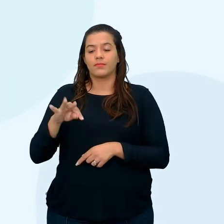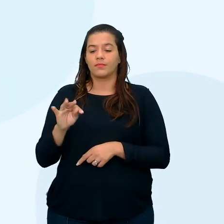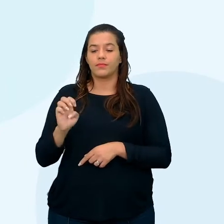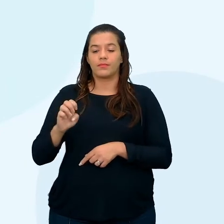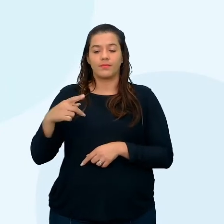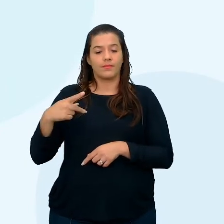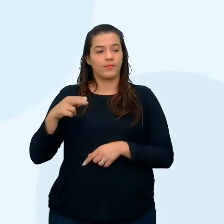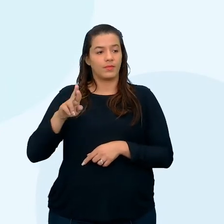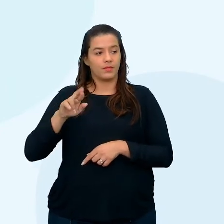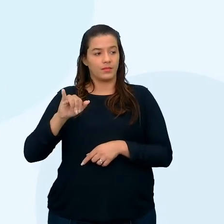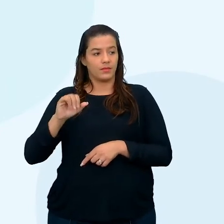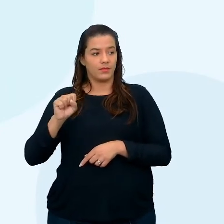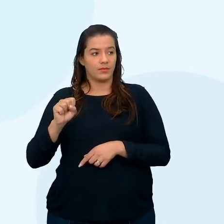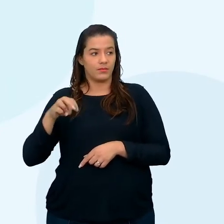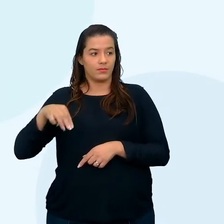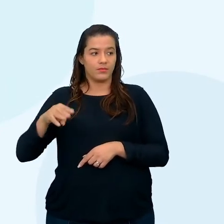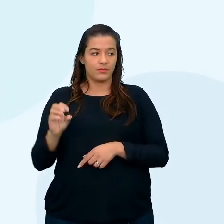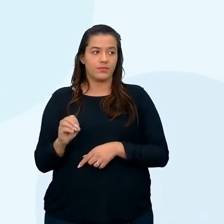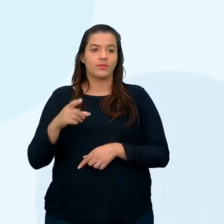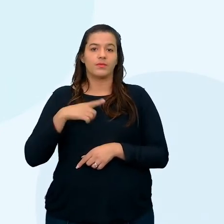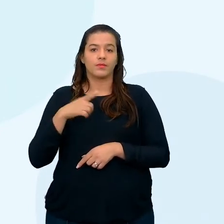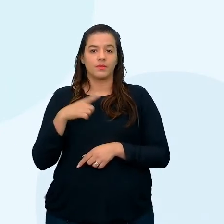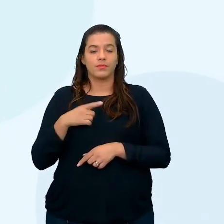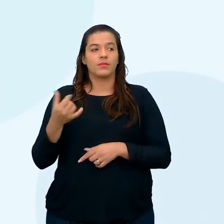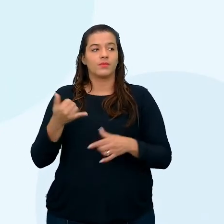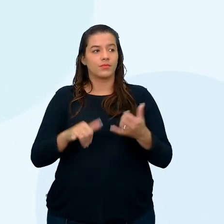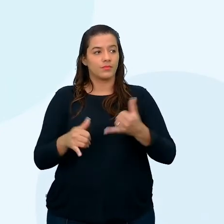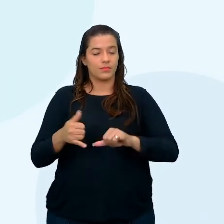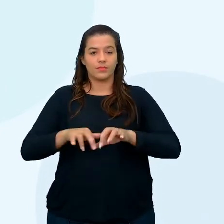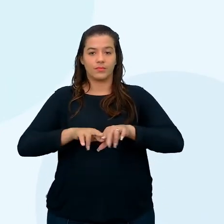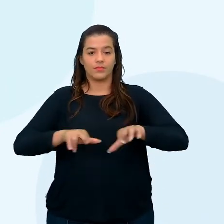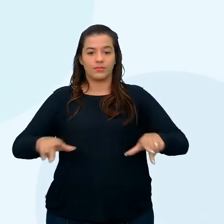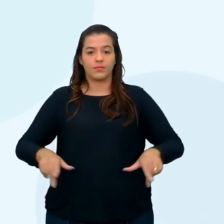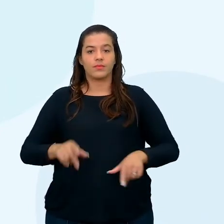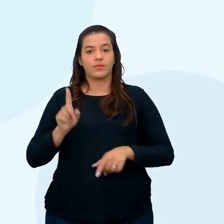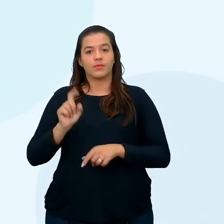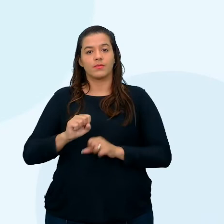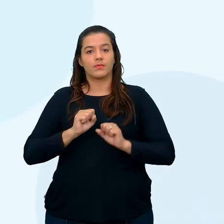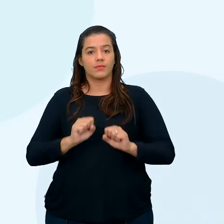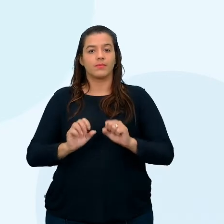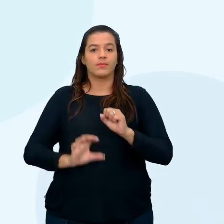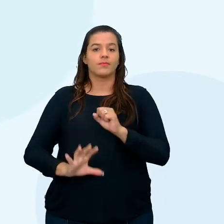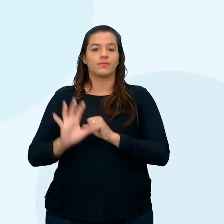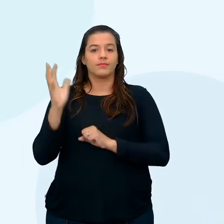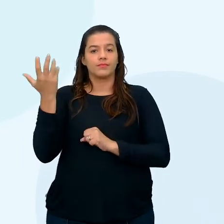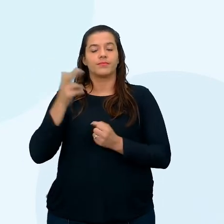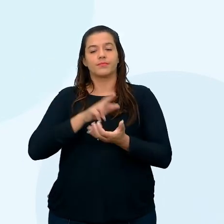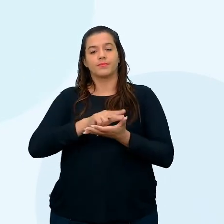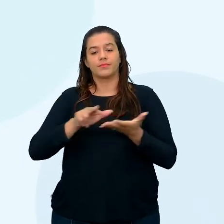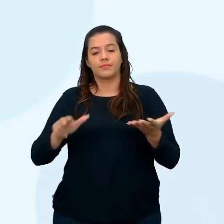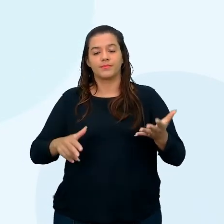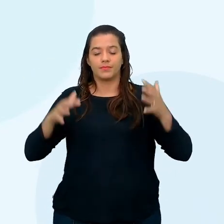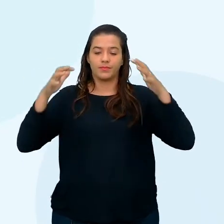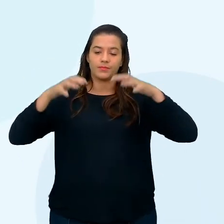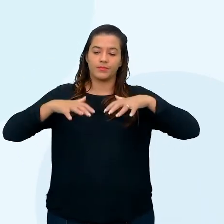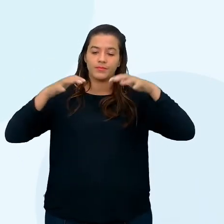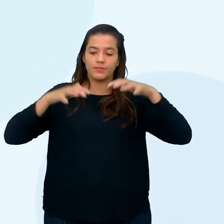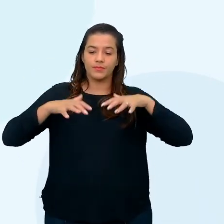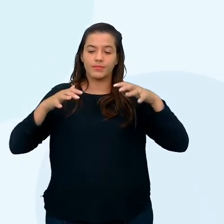nós temos as remoções de material orgânico, que pode acontecer por a questão de